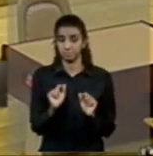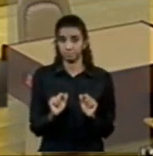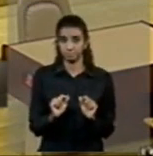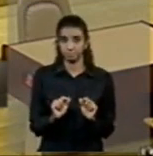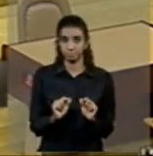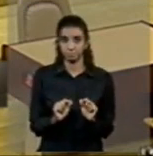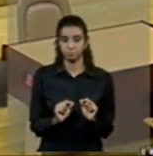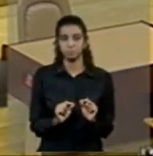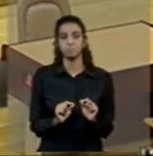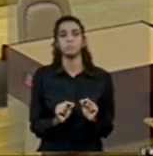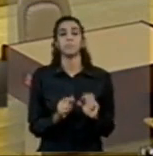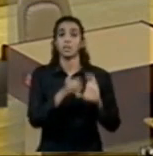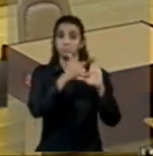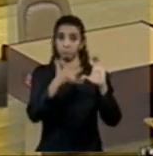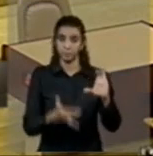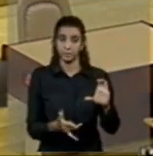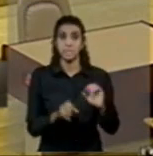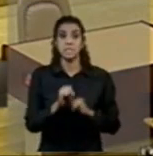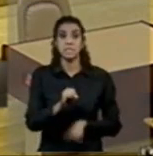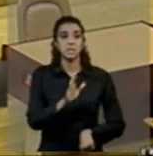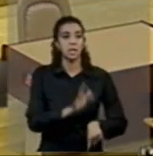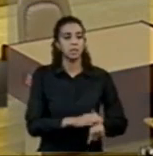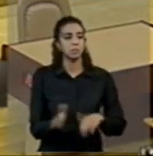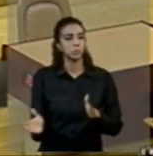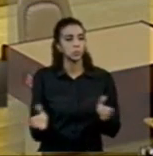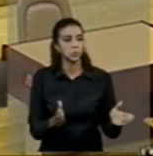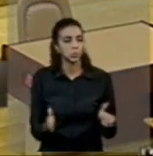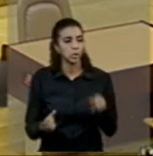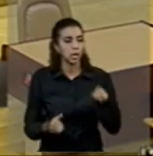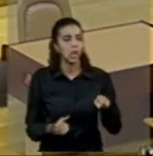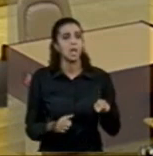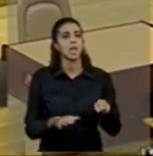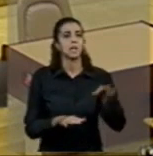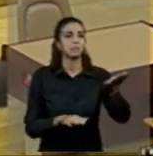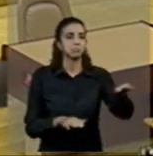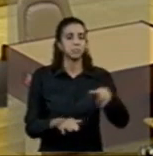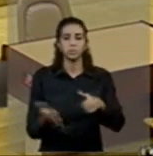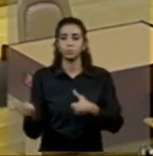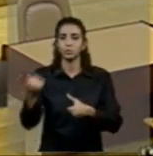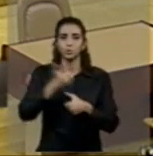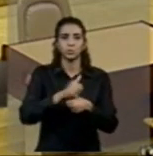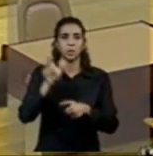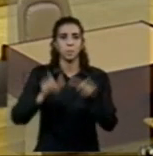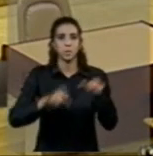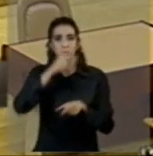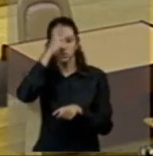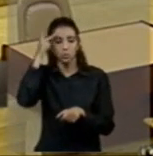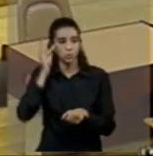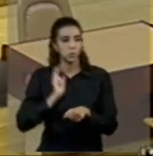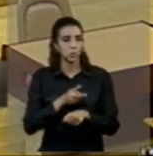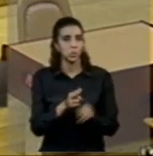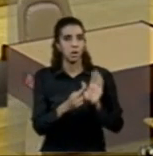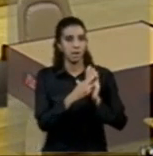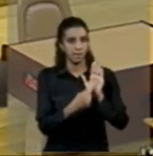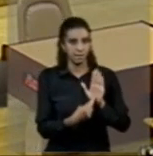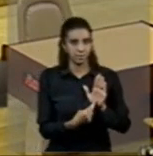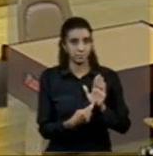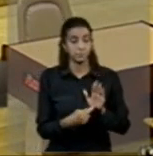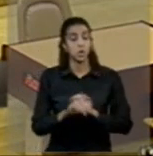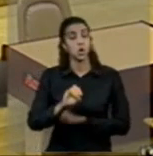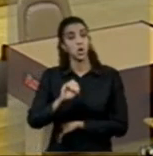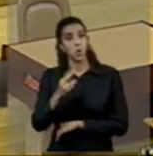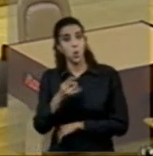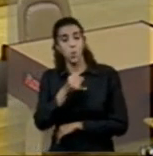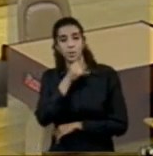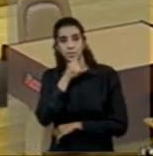a necessidade transitória de substituição de seu pessoal regular e permanente, ou a